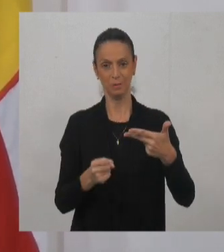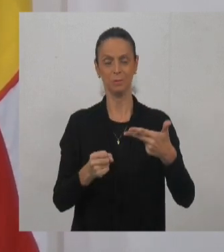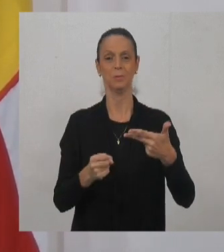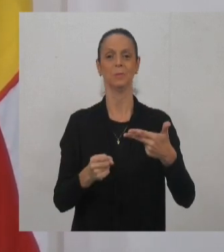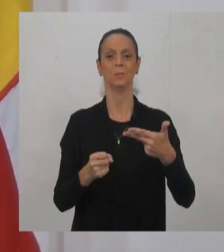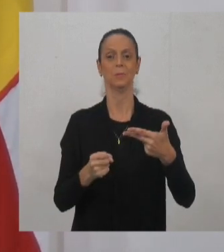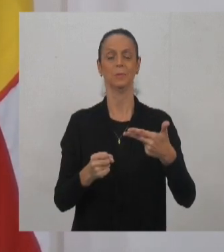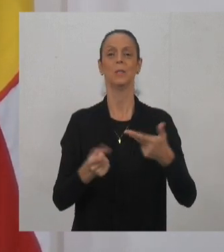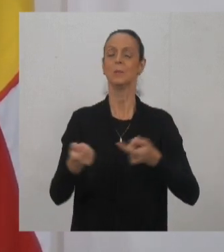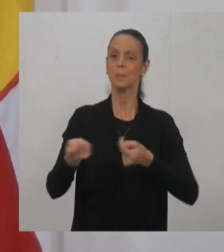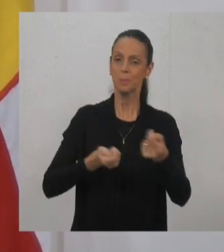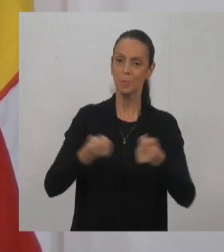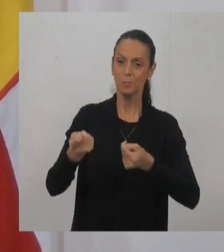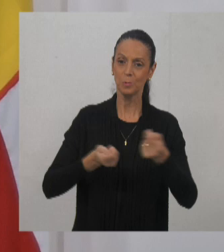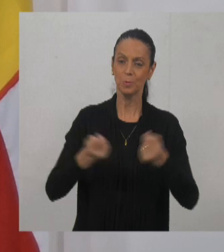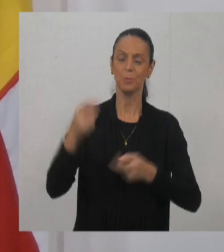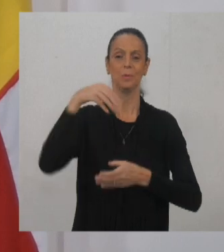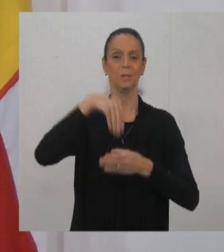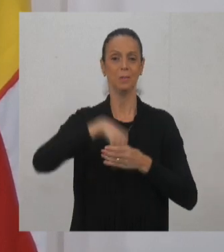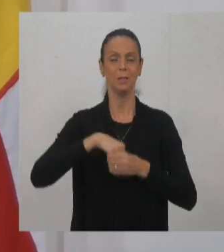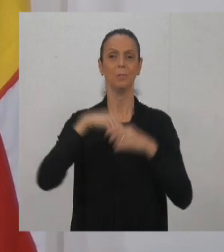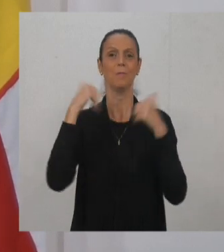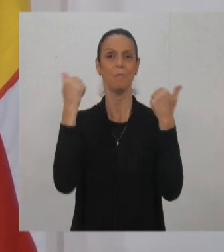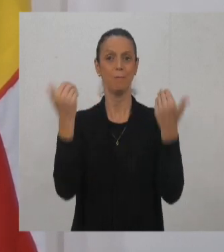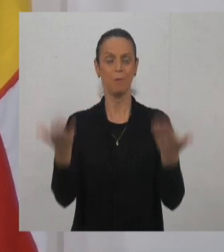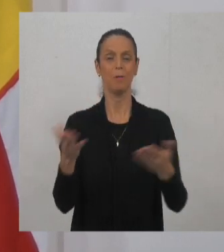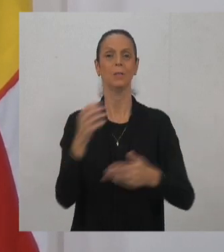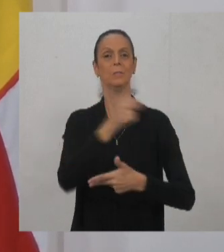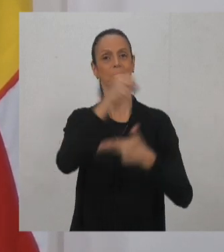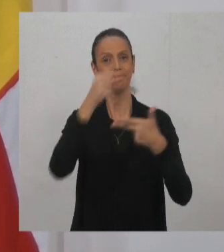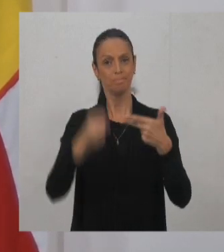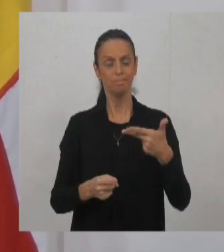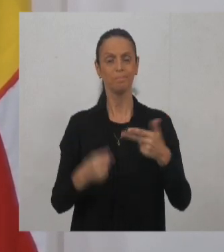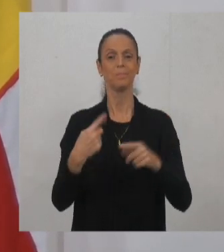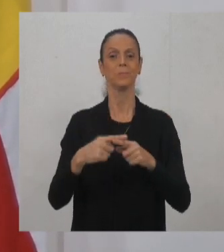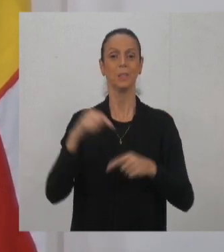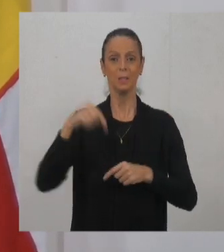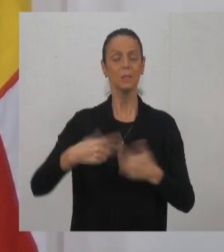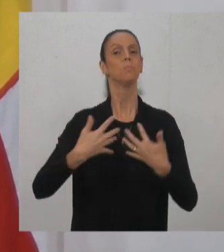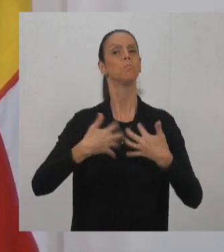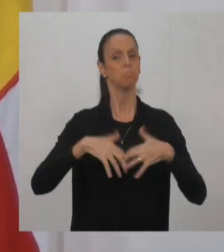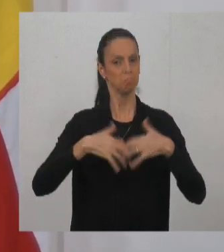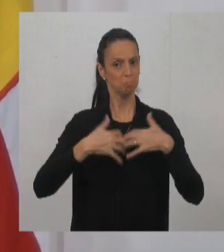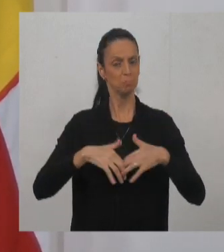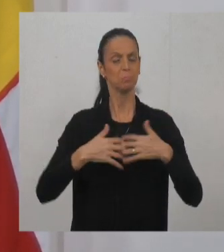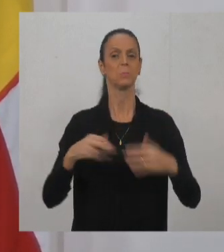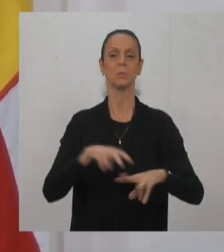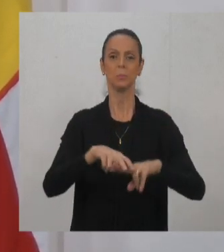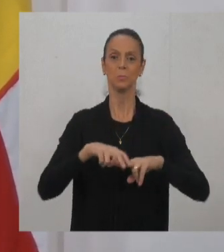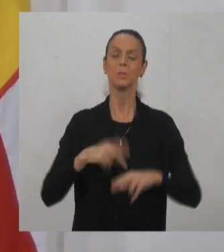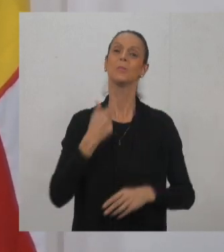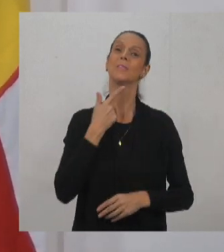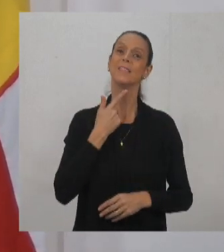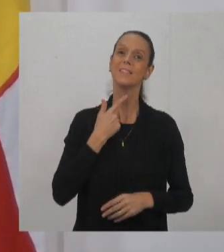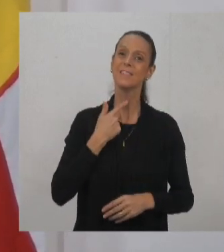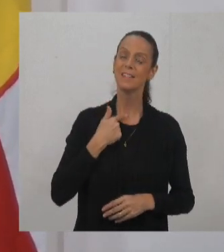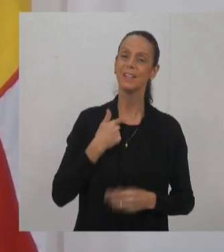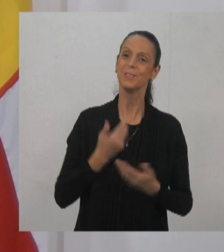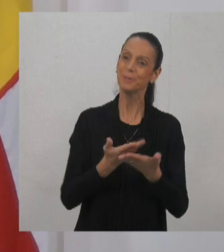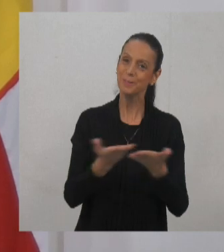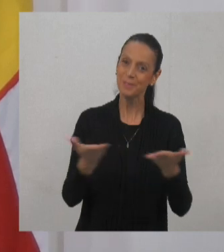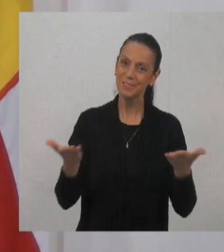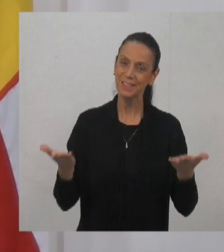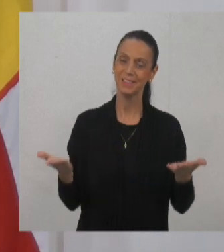os controles internos e externos dos poderes, porque aqui essas coisas funcionam. E por isso eu queria desejar aos